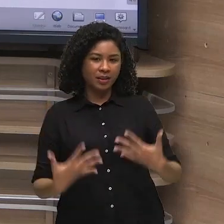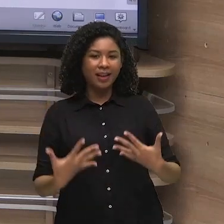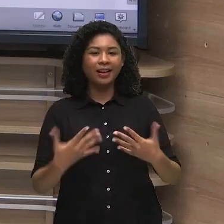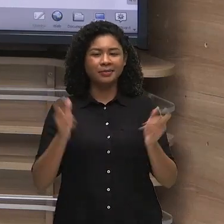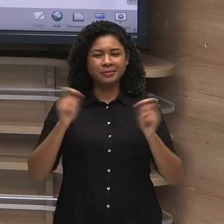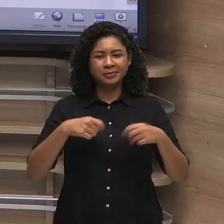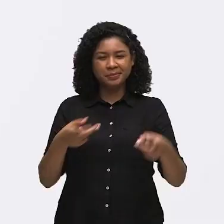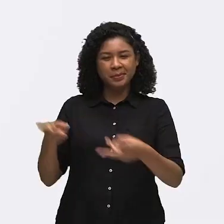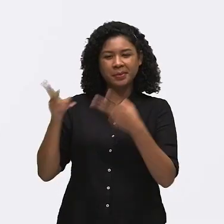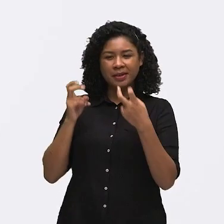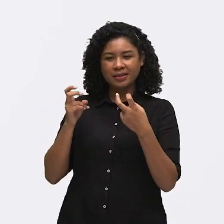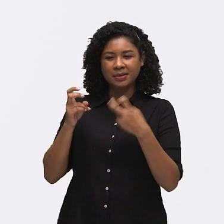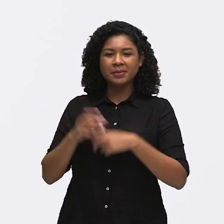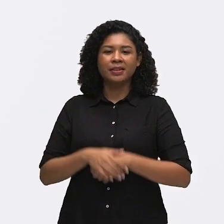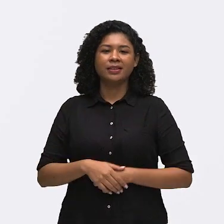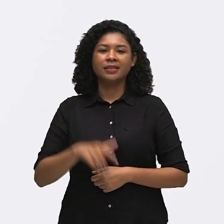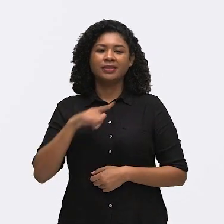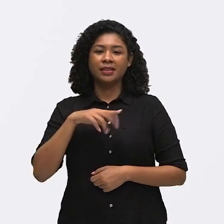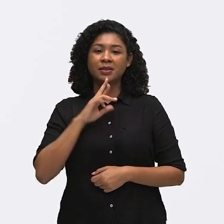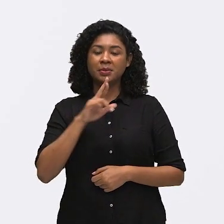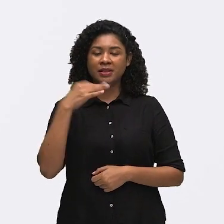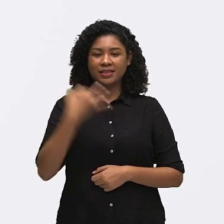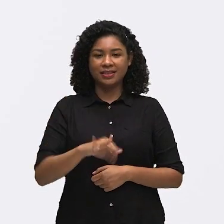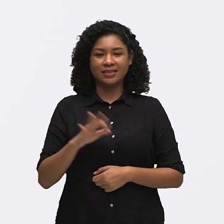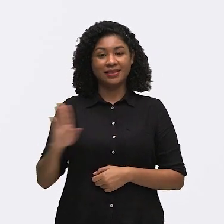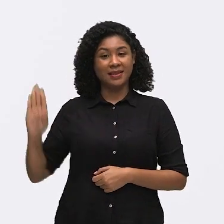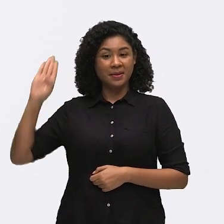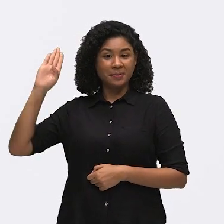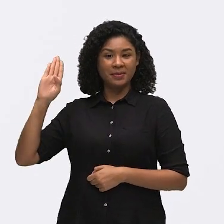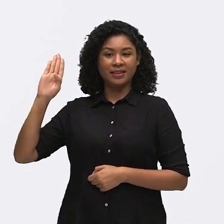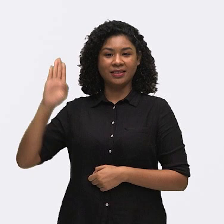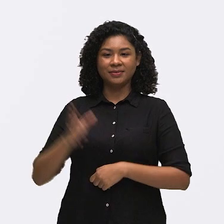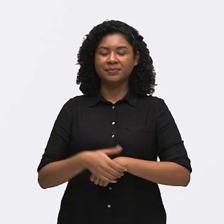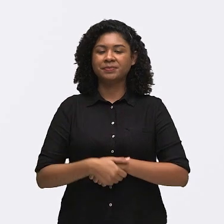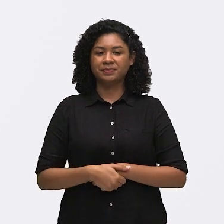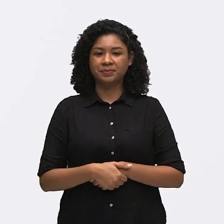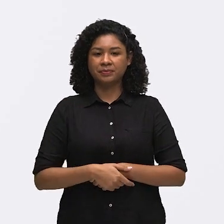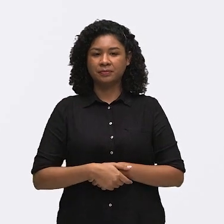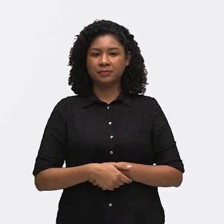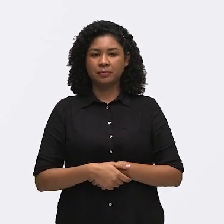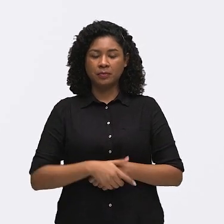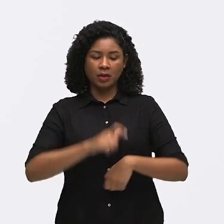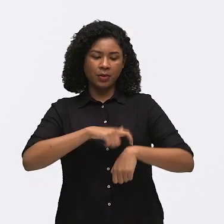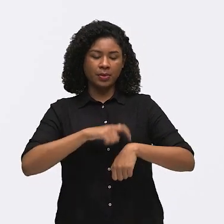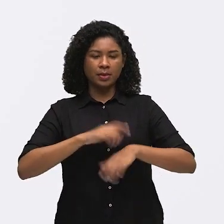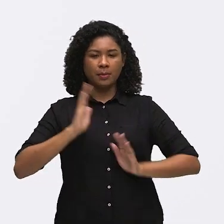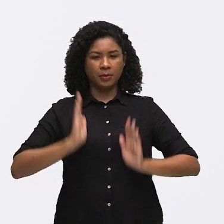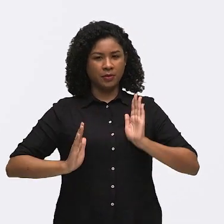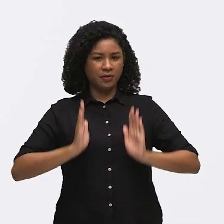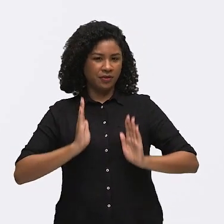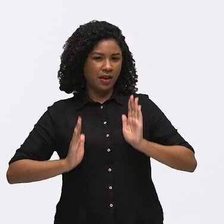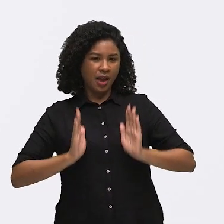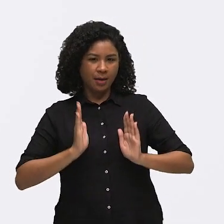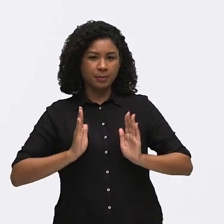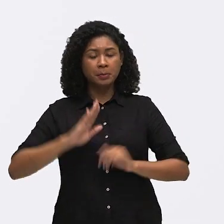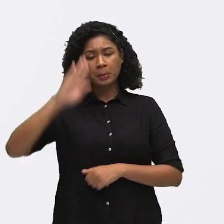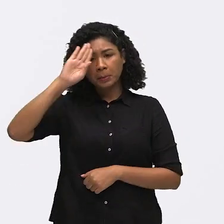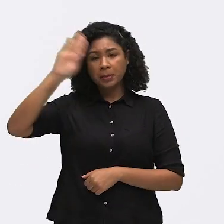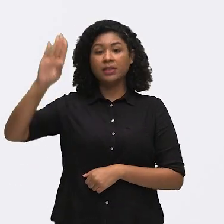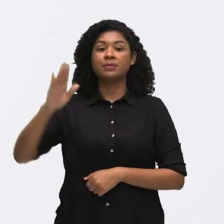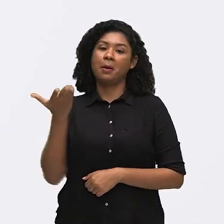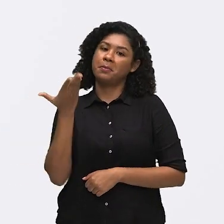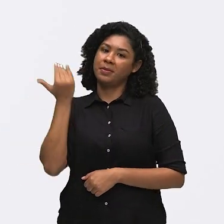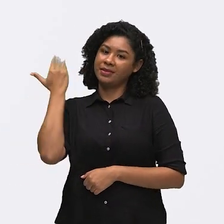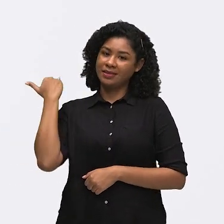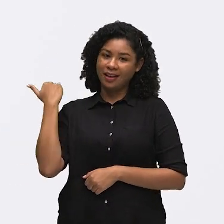né, a gente tem aí a alternativa B sendo a correta a ser marcada, porque o tempo verbal do pretérito é o que predomina, embora tenhamos